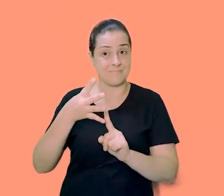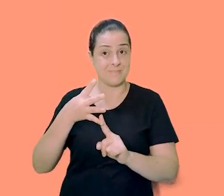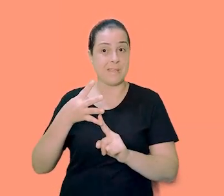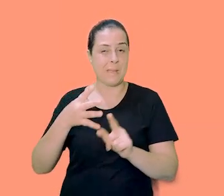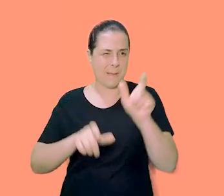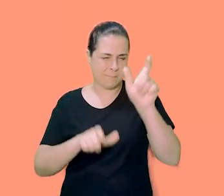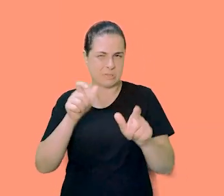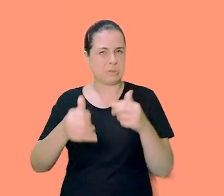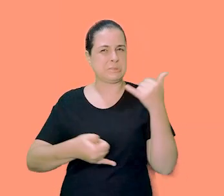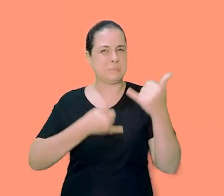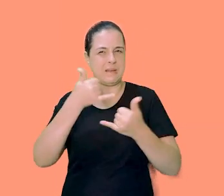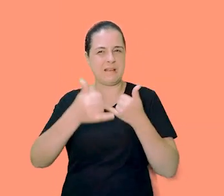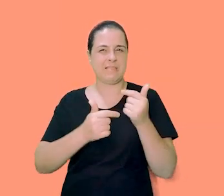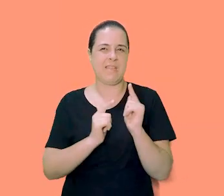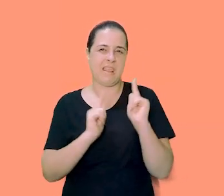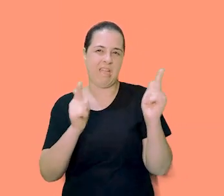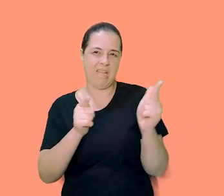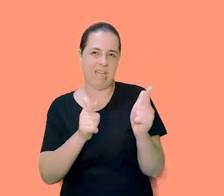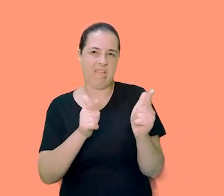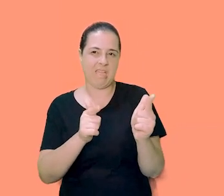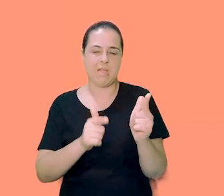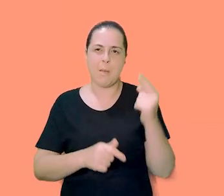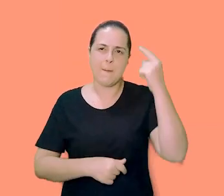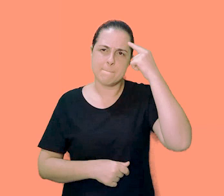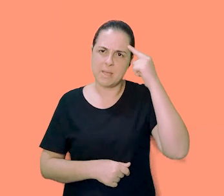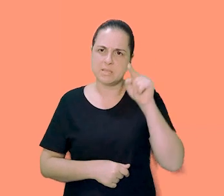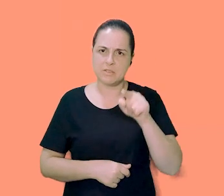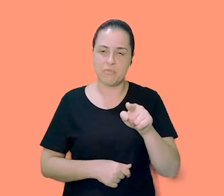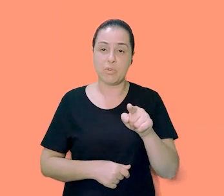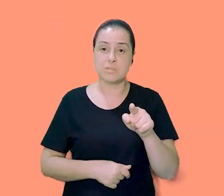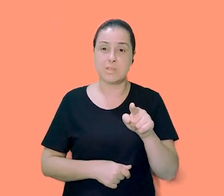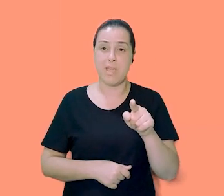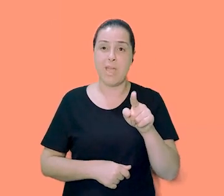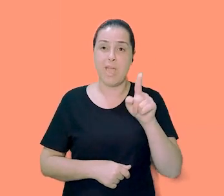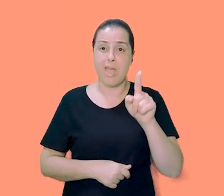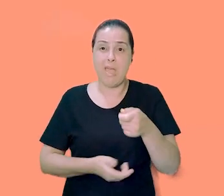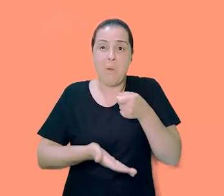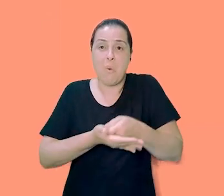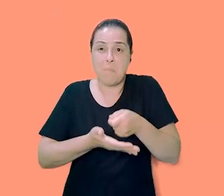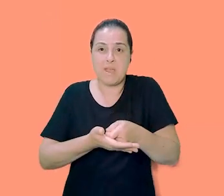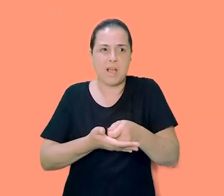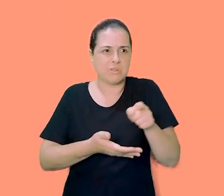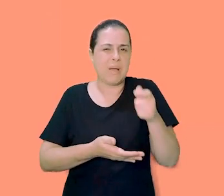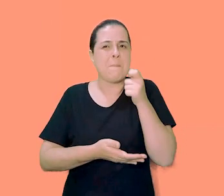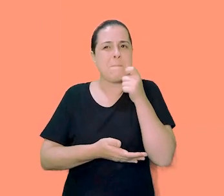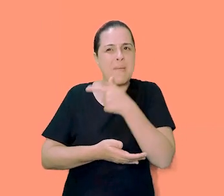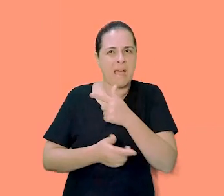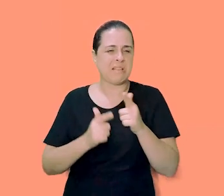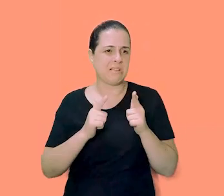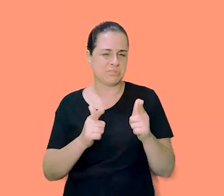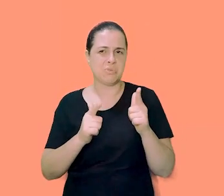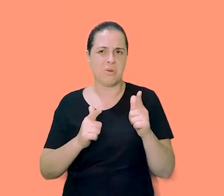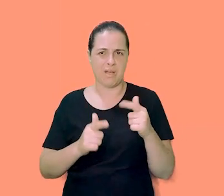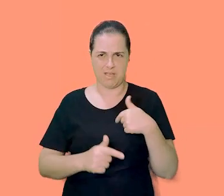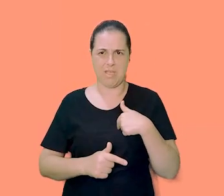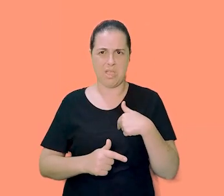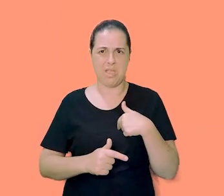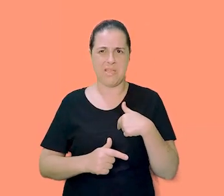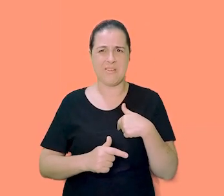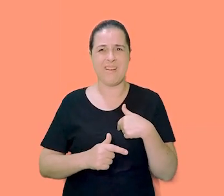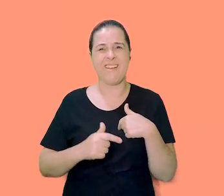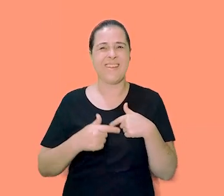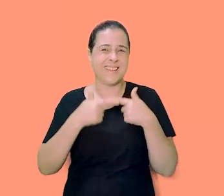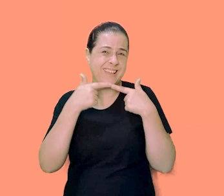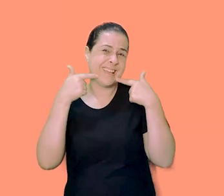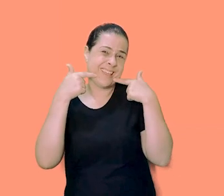que o povo faz. E as pessoas acham que você é obrigado a curtir todas as piadinhas que fazem. E às vezes você está numa posição